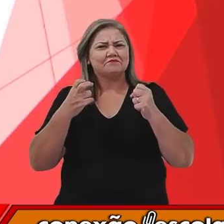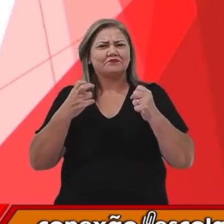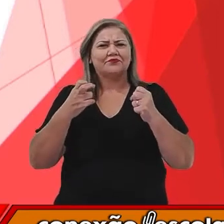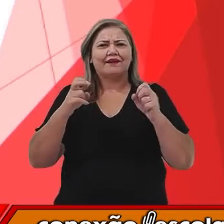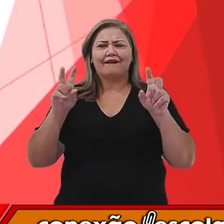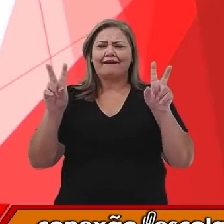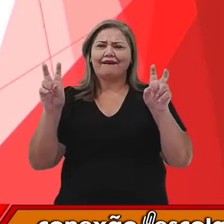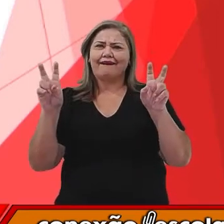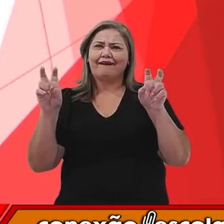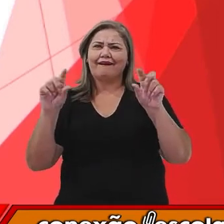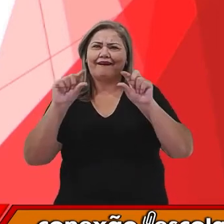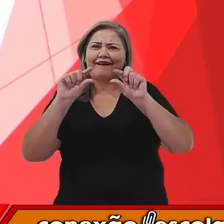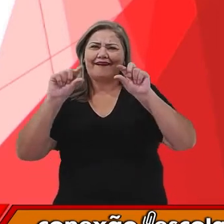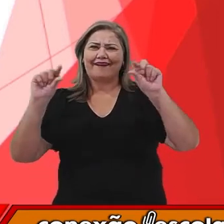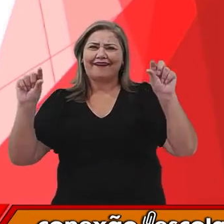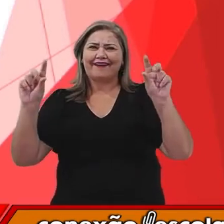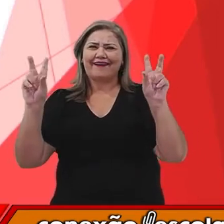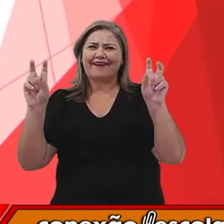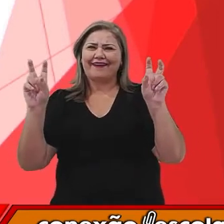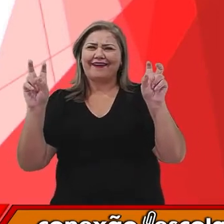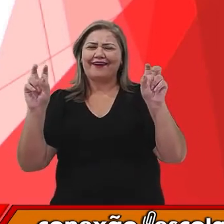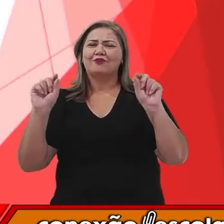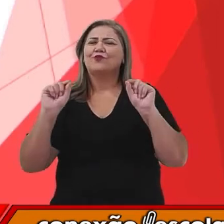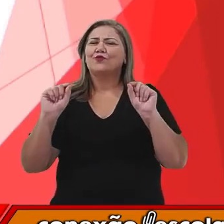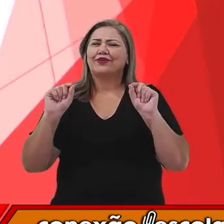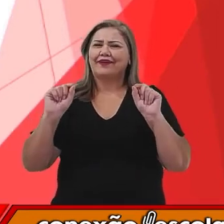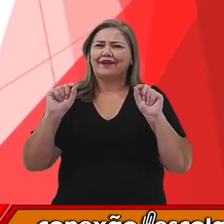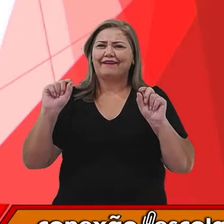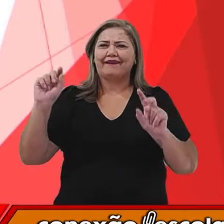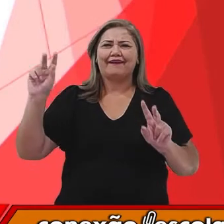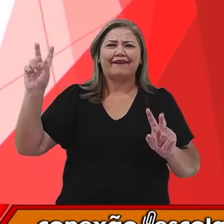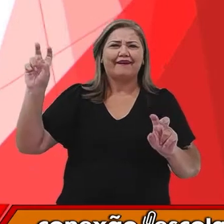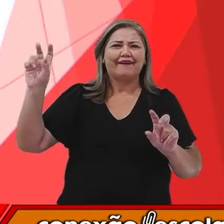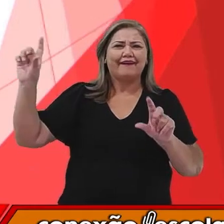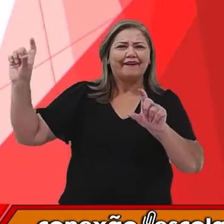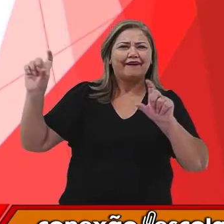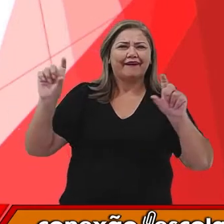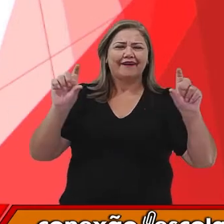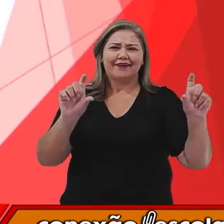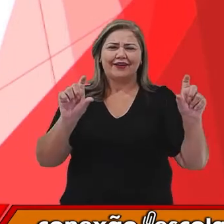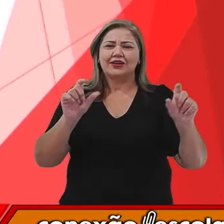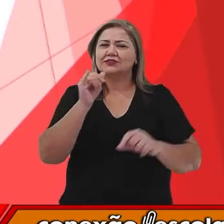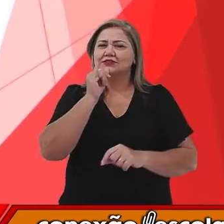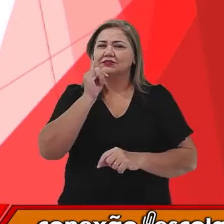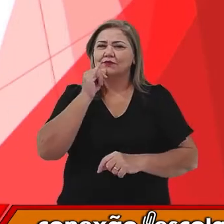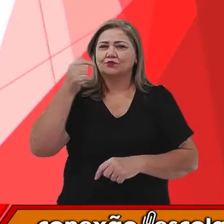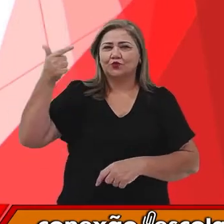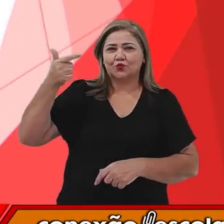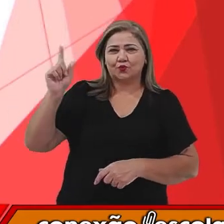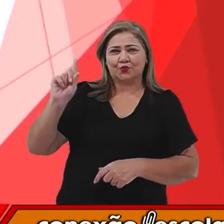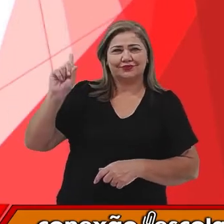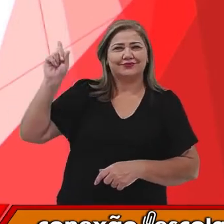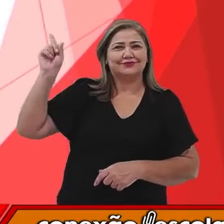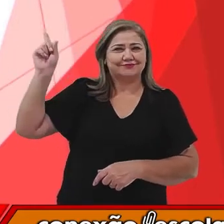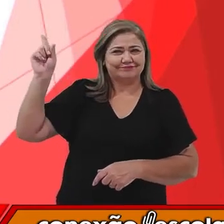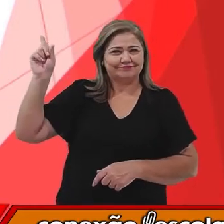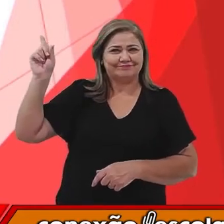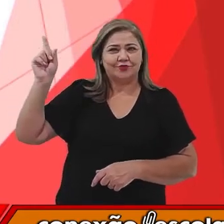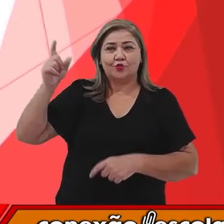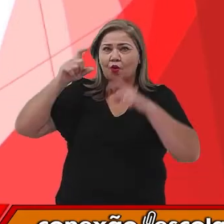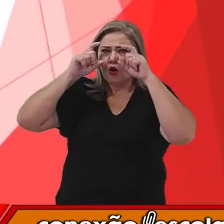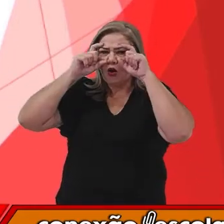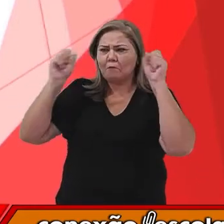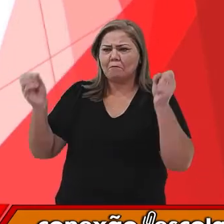entre aspas. Olhem o exemplo número 2. Estes óculos são